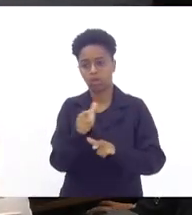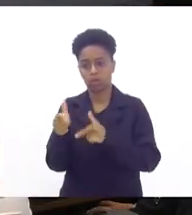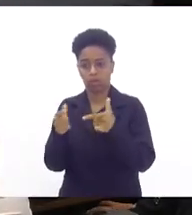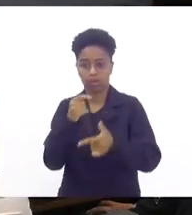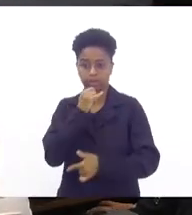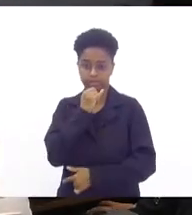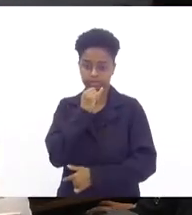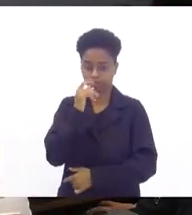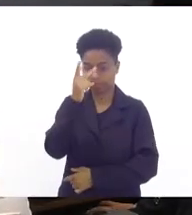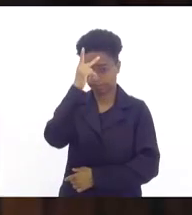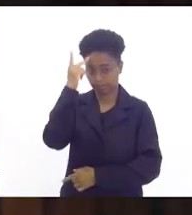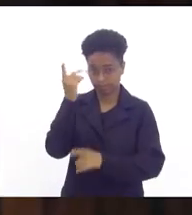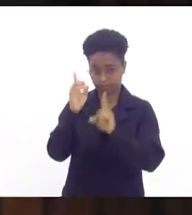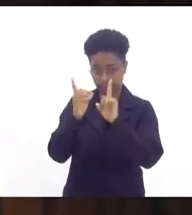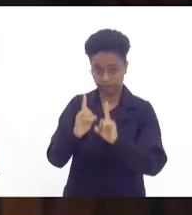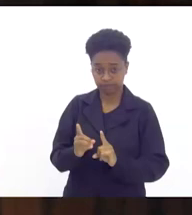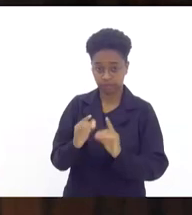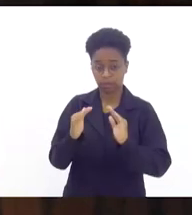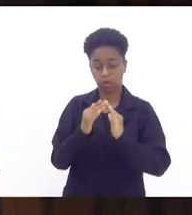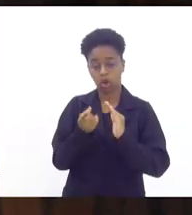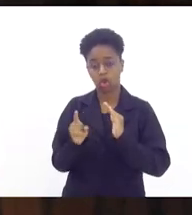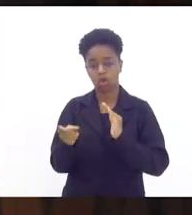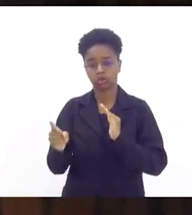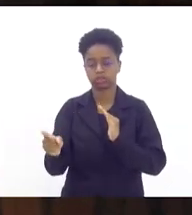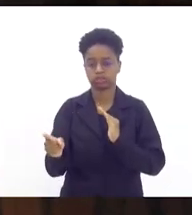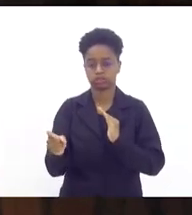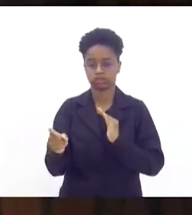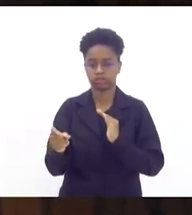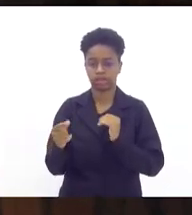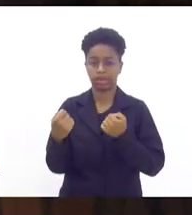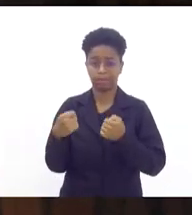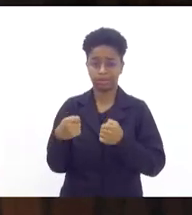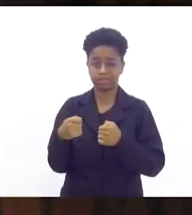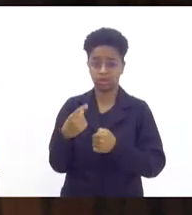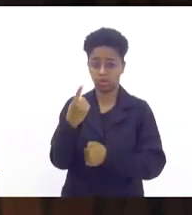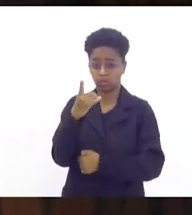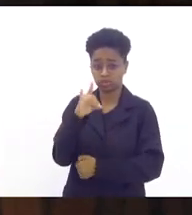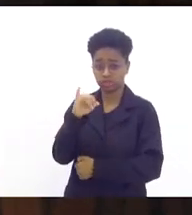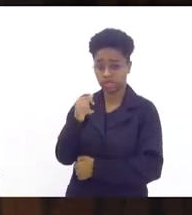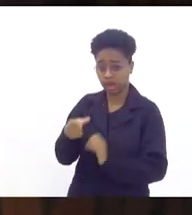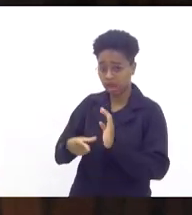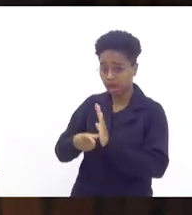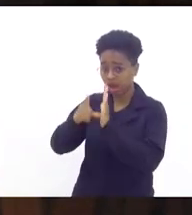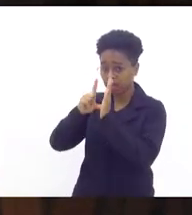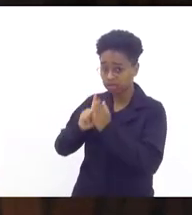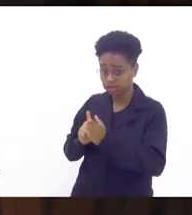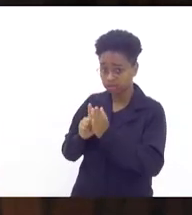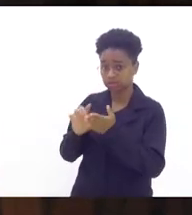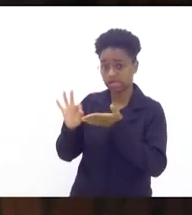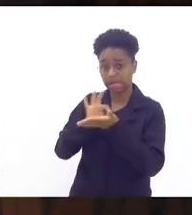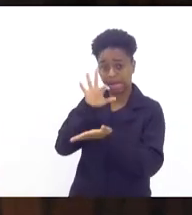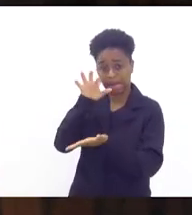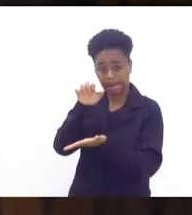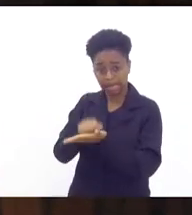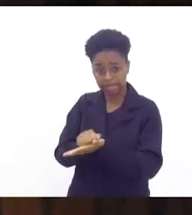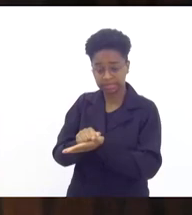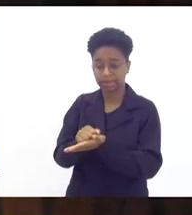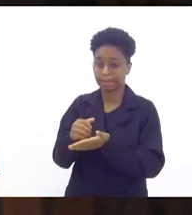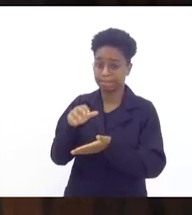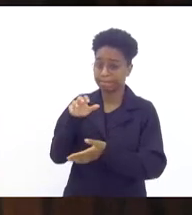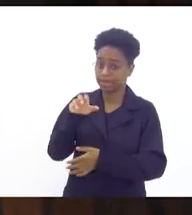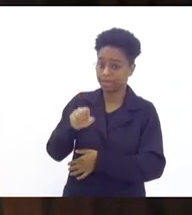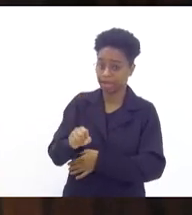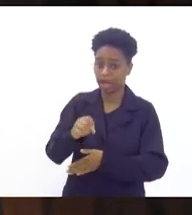a pessoa com deficiência que mora longe tem que vir na véspera se cadastrar pegar o ingresso